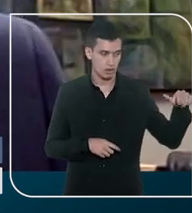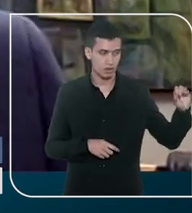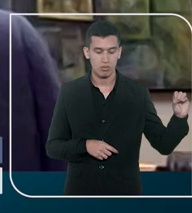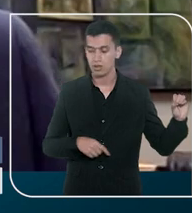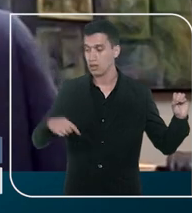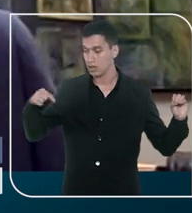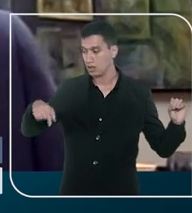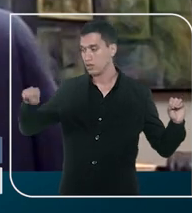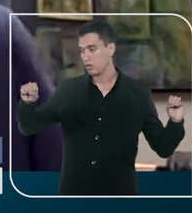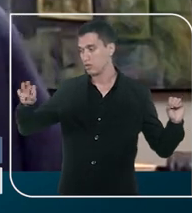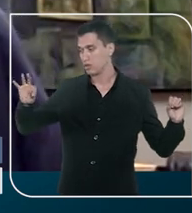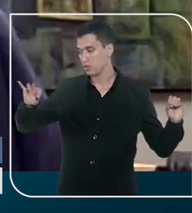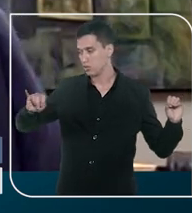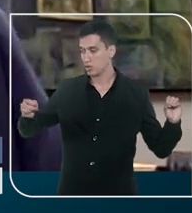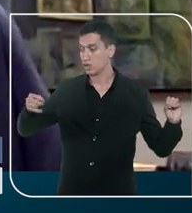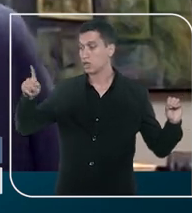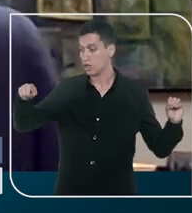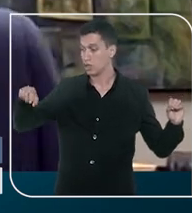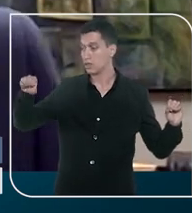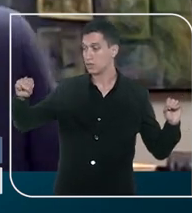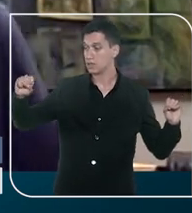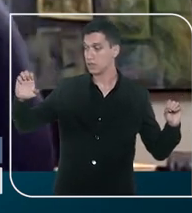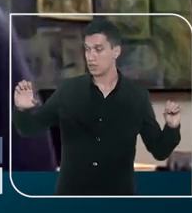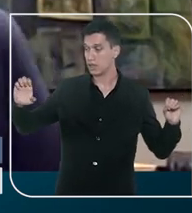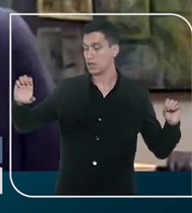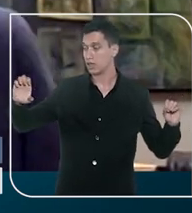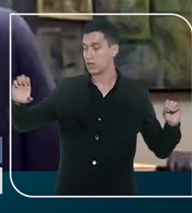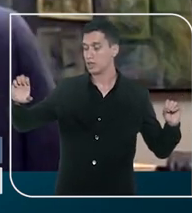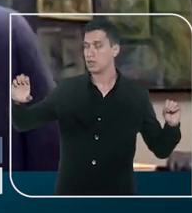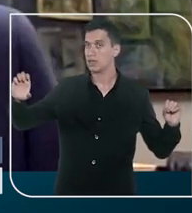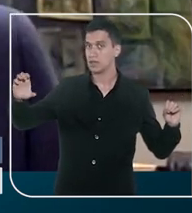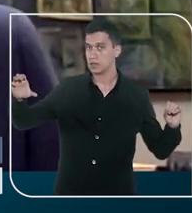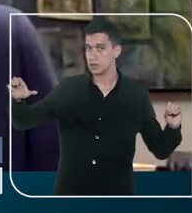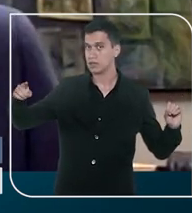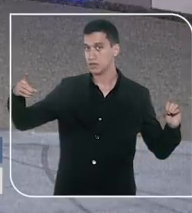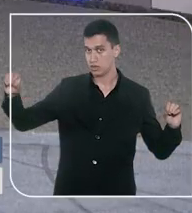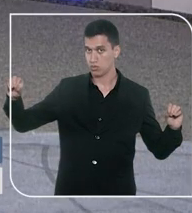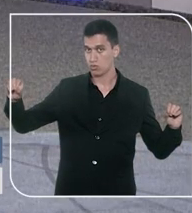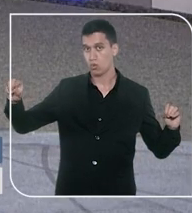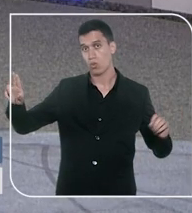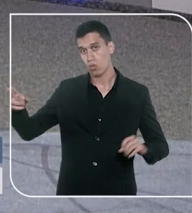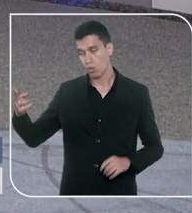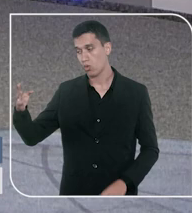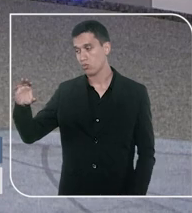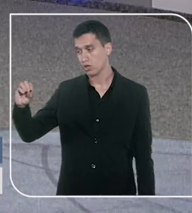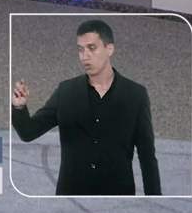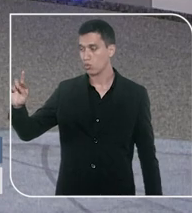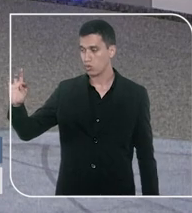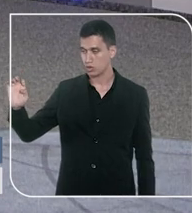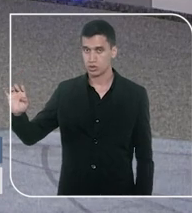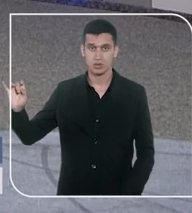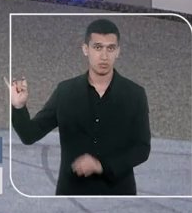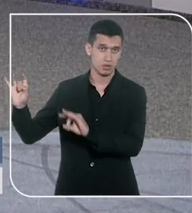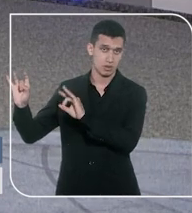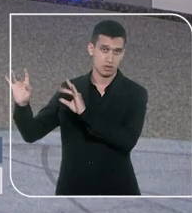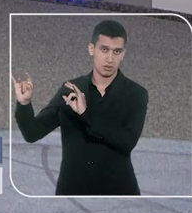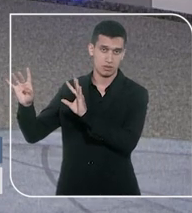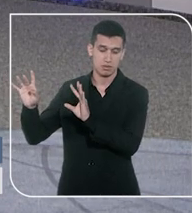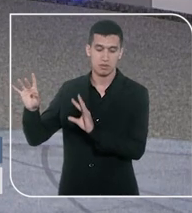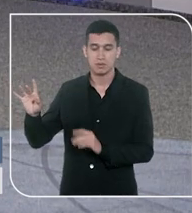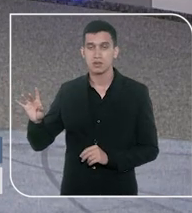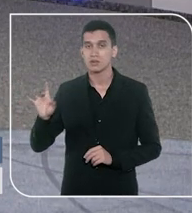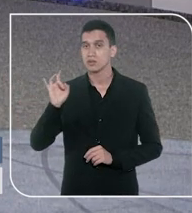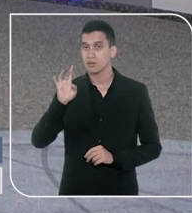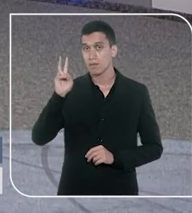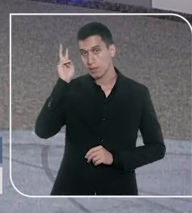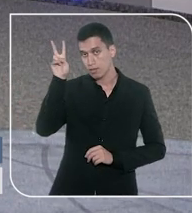sessão, com cedilha, ou a corte especial. Doutor Maurício, só para ressaltar um ponto